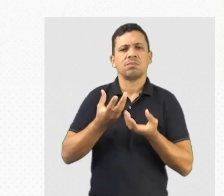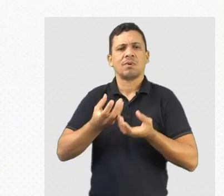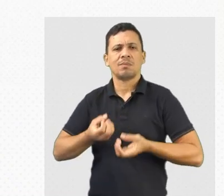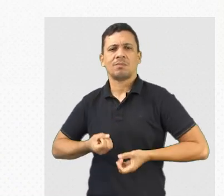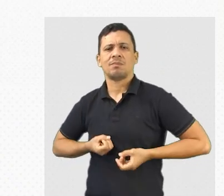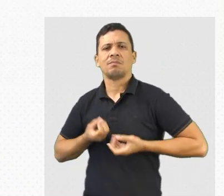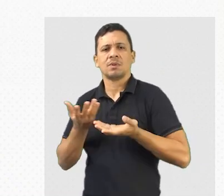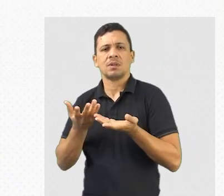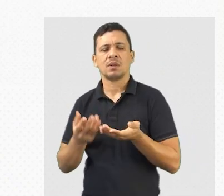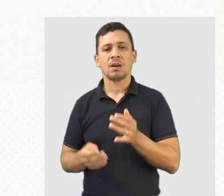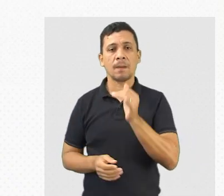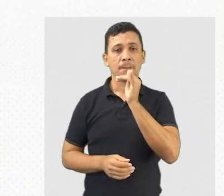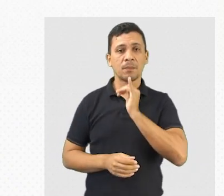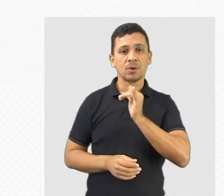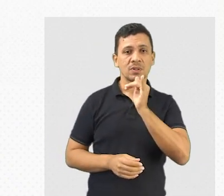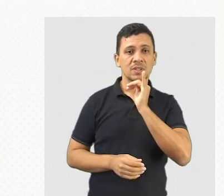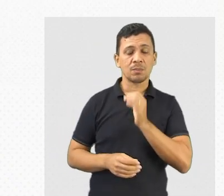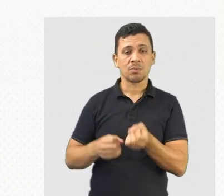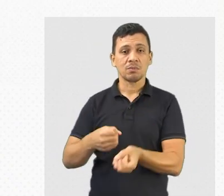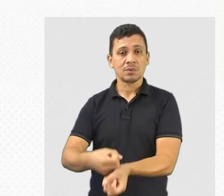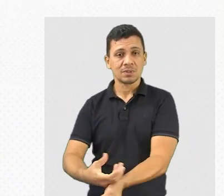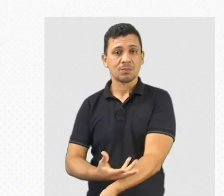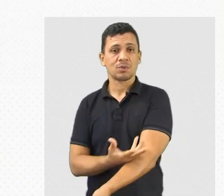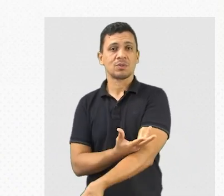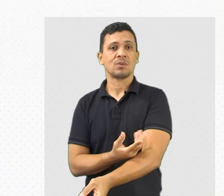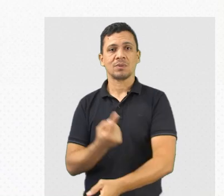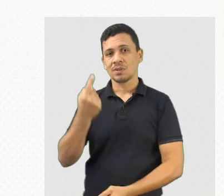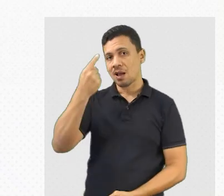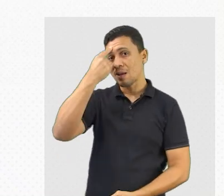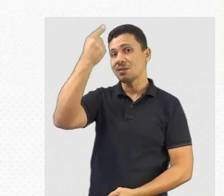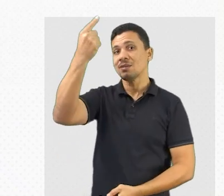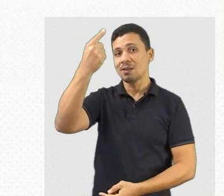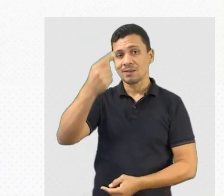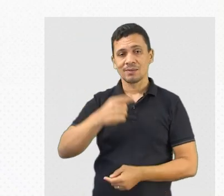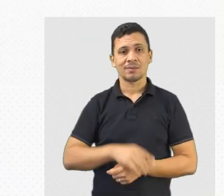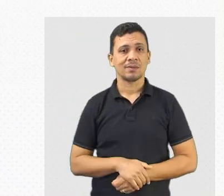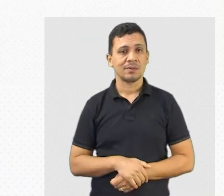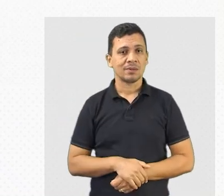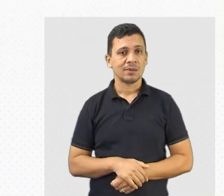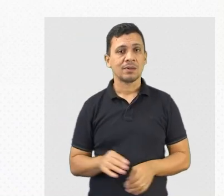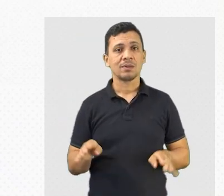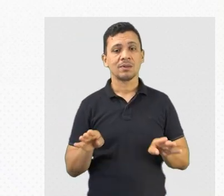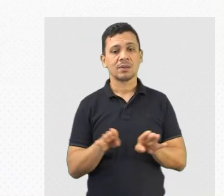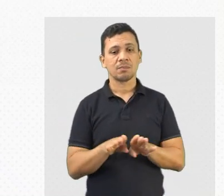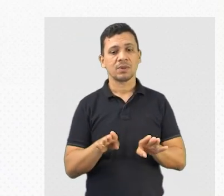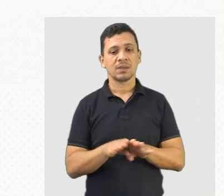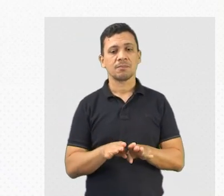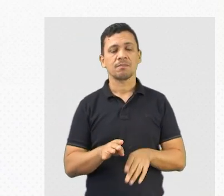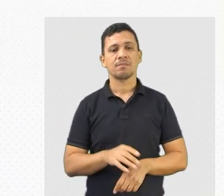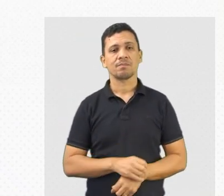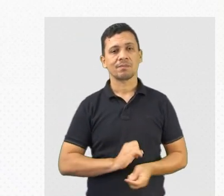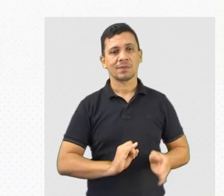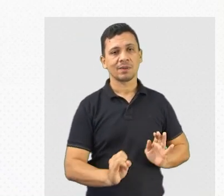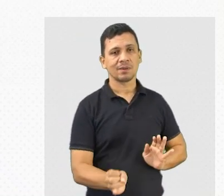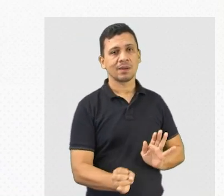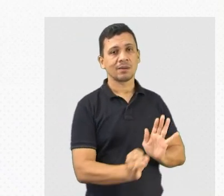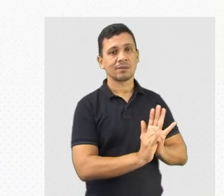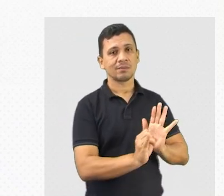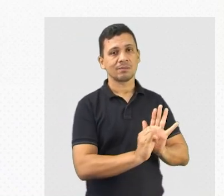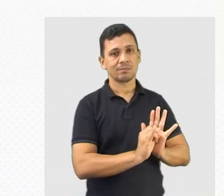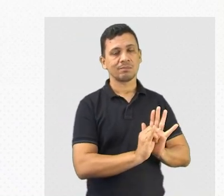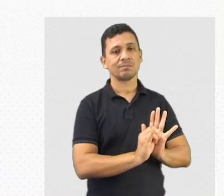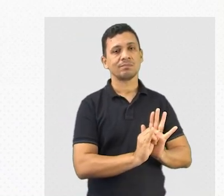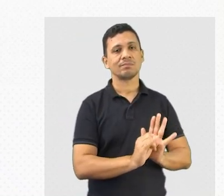por exemplo, as nossas emoções, as ideias que nós temos e também a ideia da